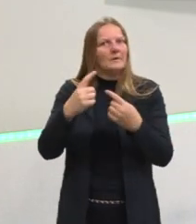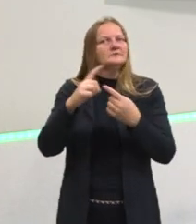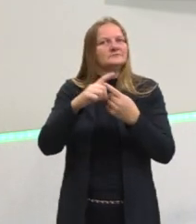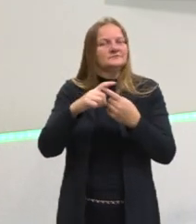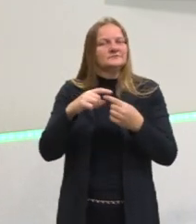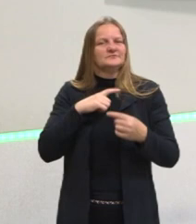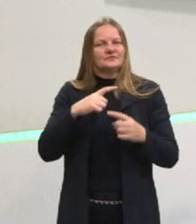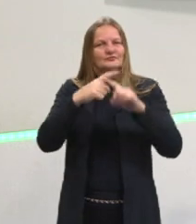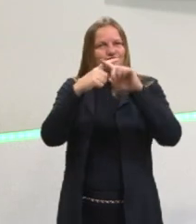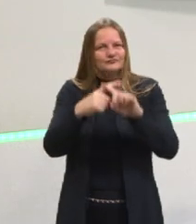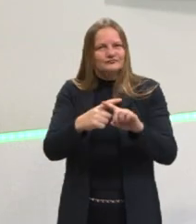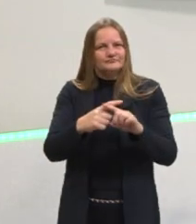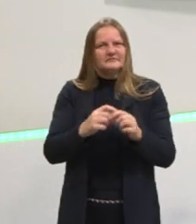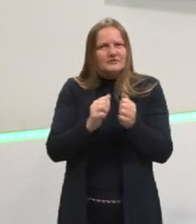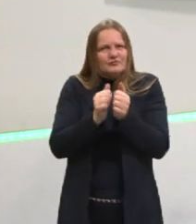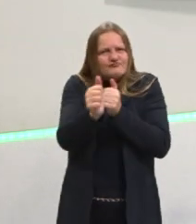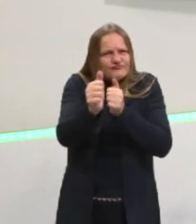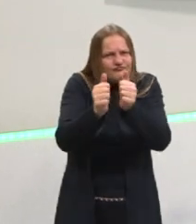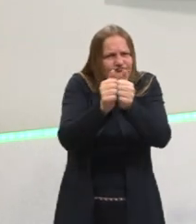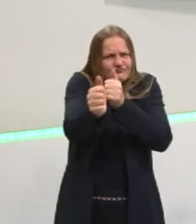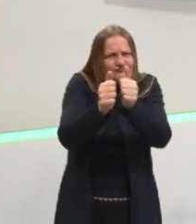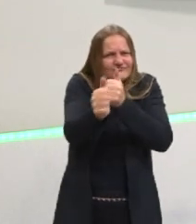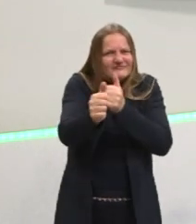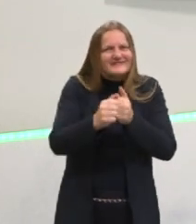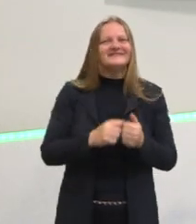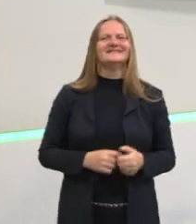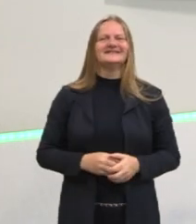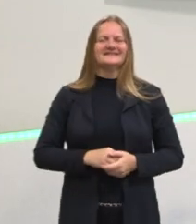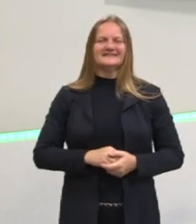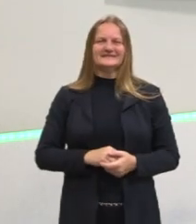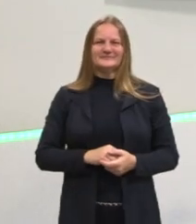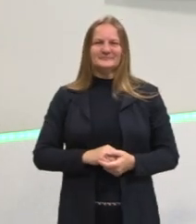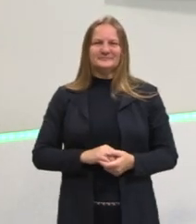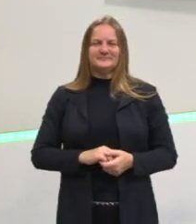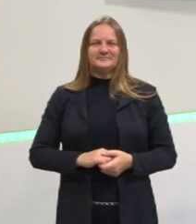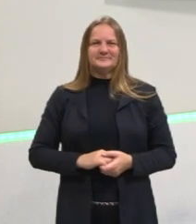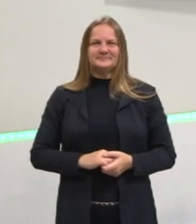uma corrida gente é uma verdadeira competição tá